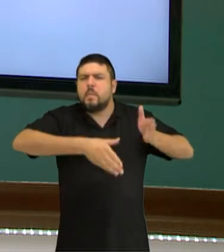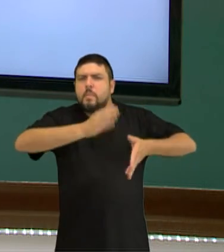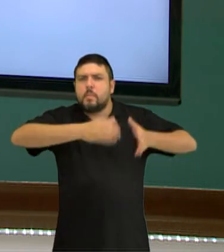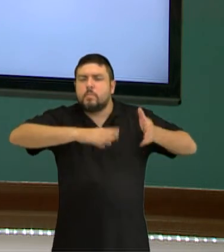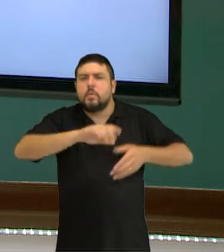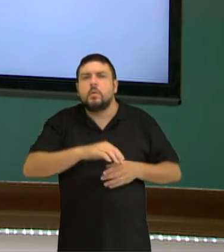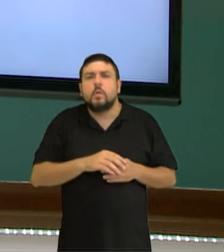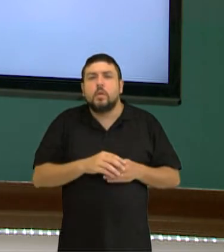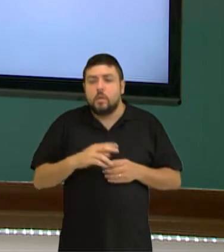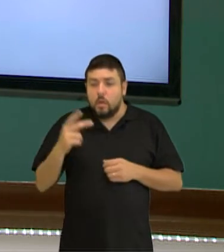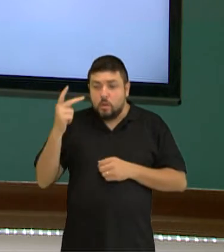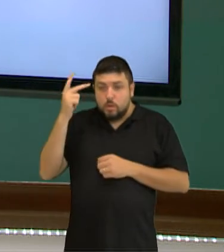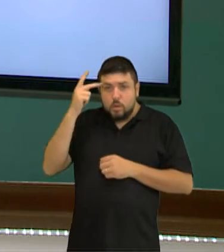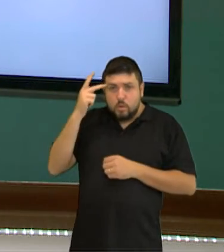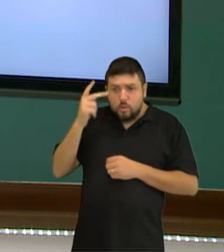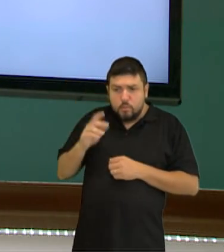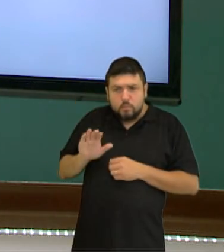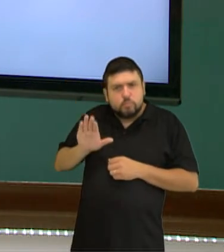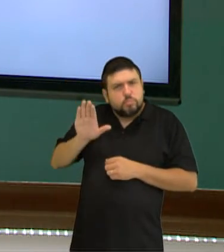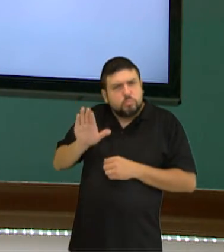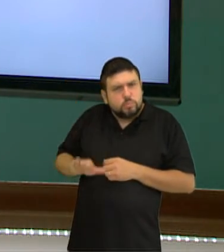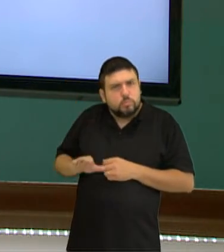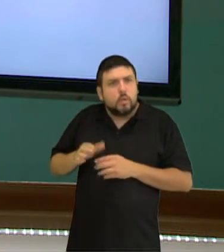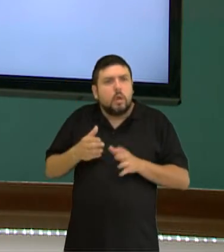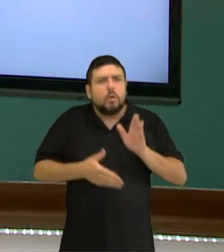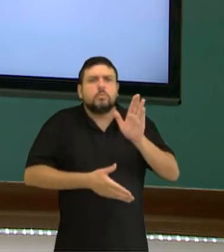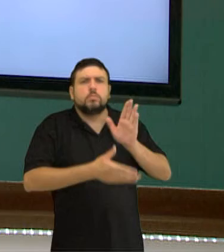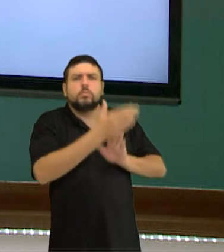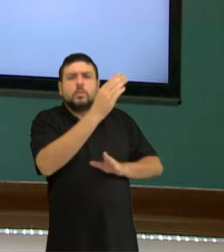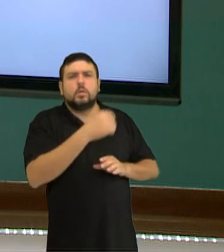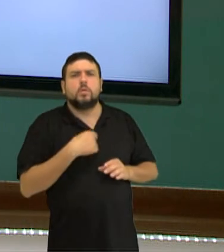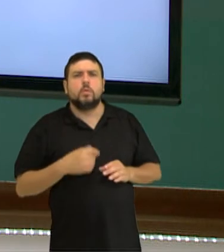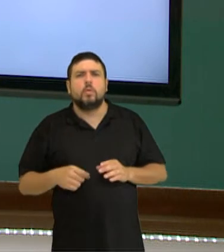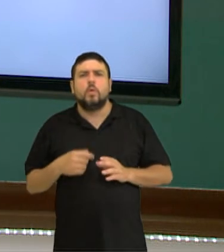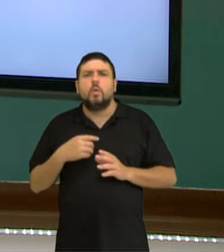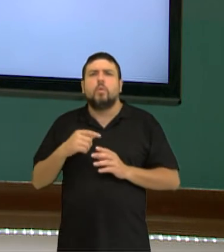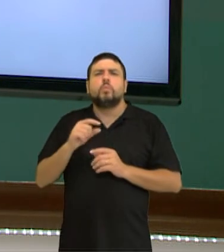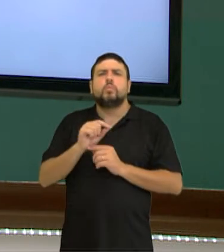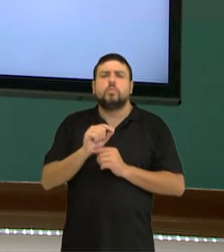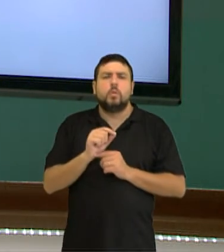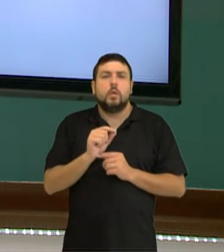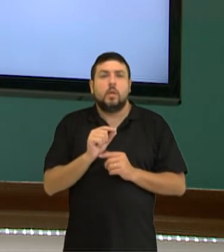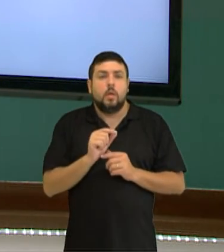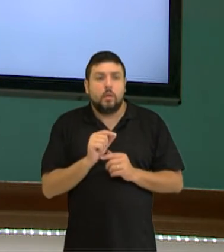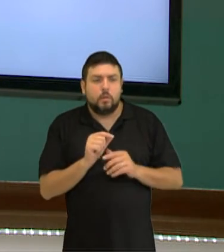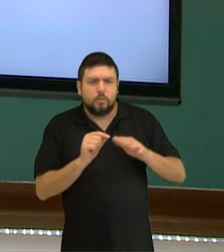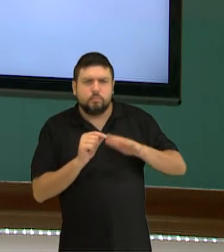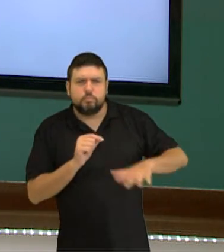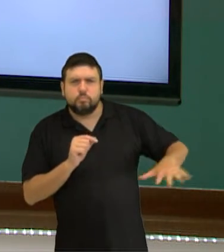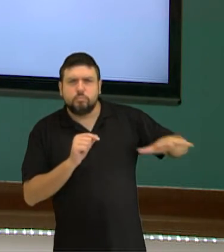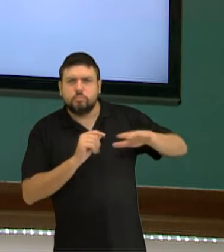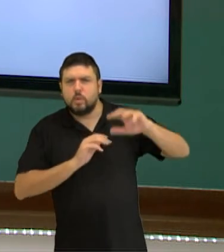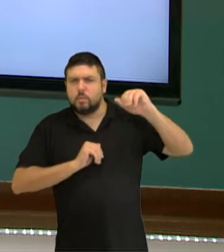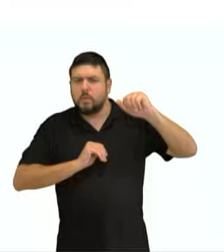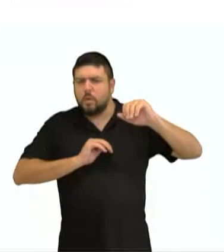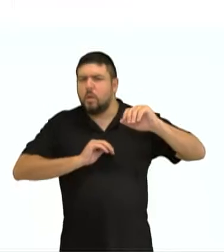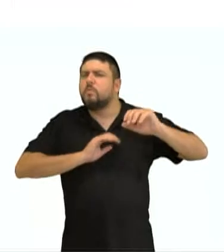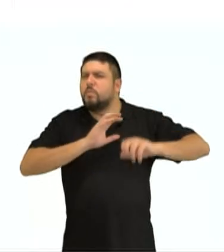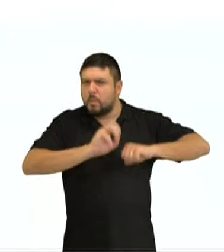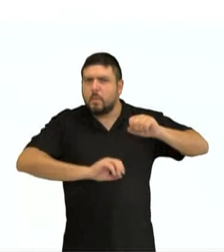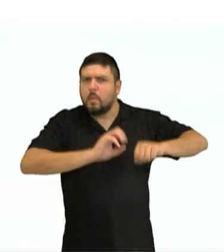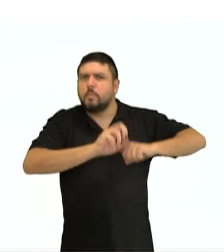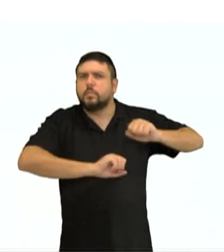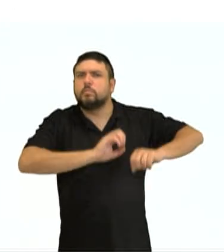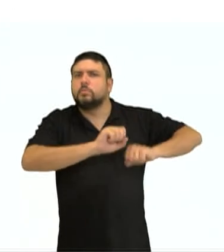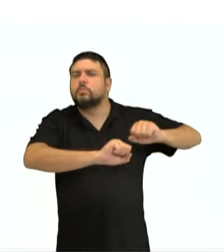Paulo e ocupando territórios para além do Tratado de Tordesilhas. Ao passo que eles vão adentrando para além do Tratado